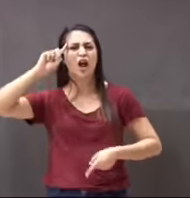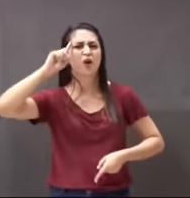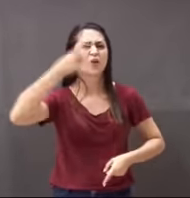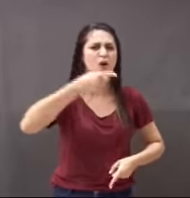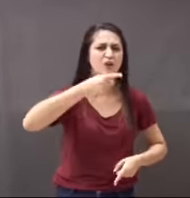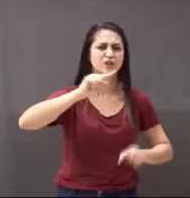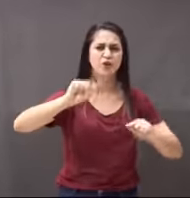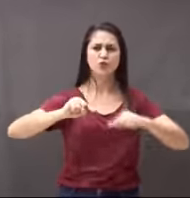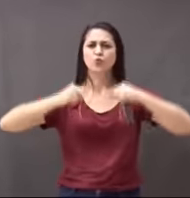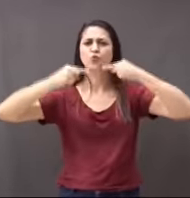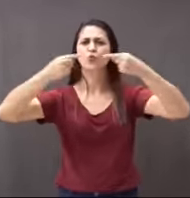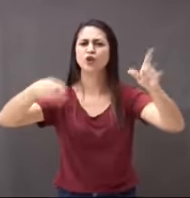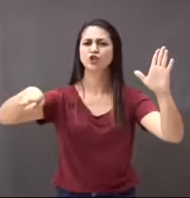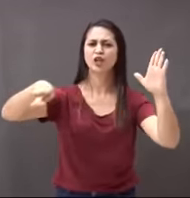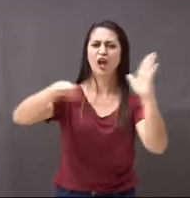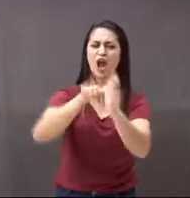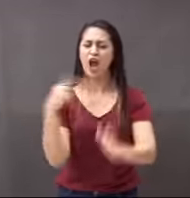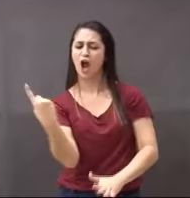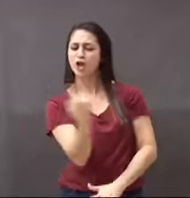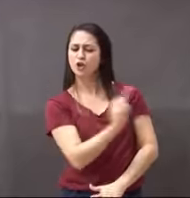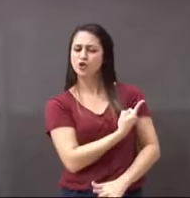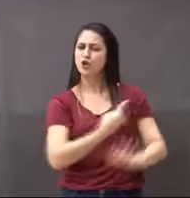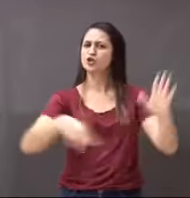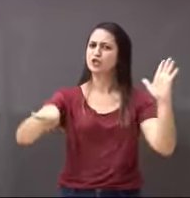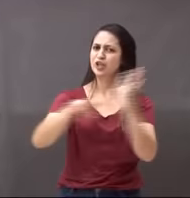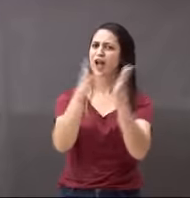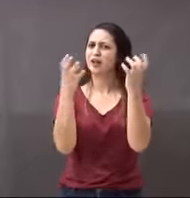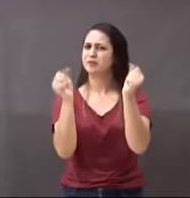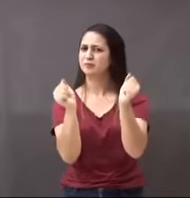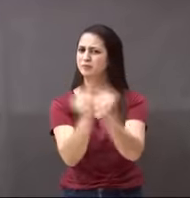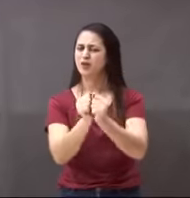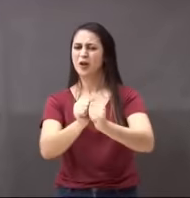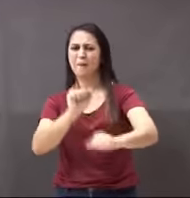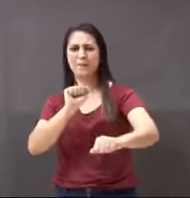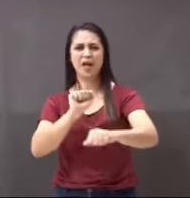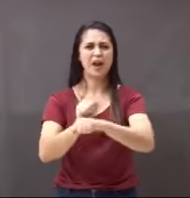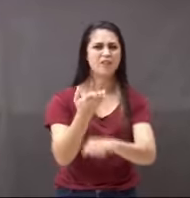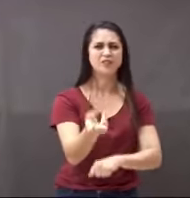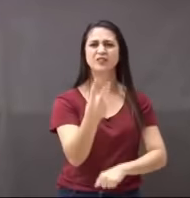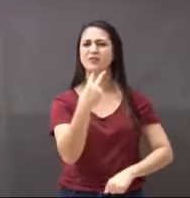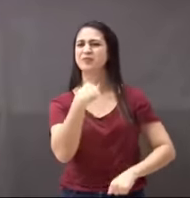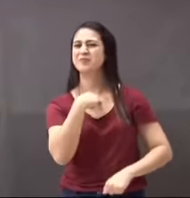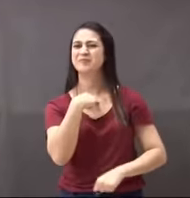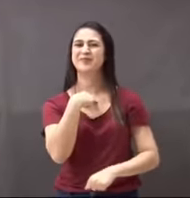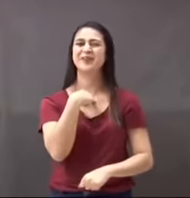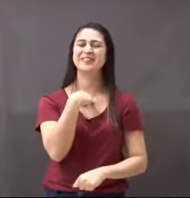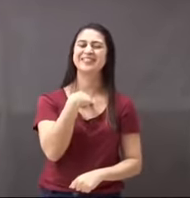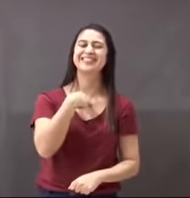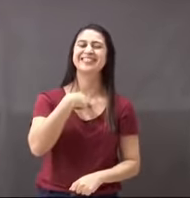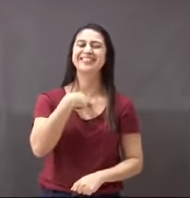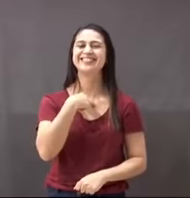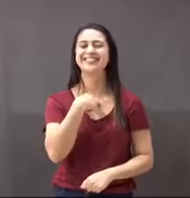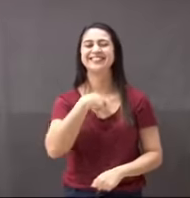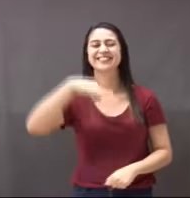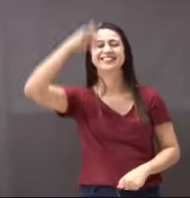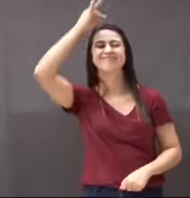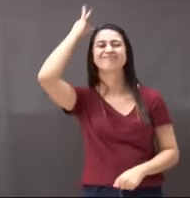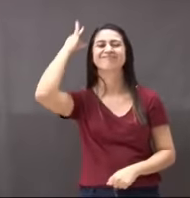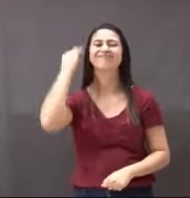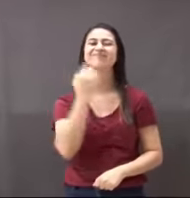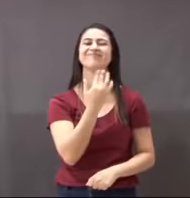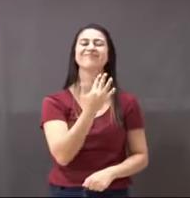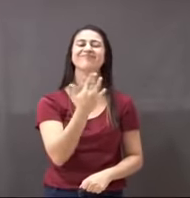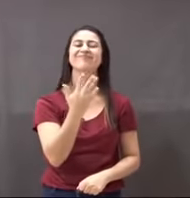do outro lado e a gente vai chegar. Você não vai parar. Uri aquela mamãe, torre mamãe, vai.